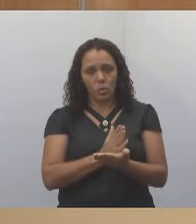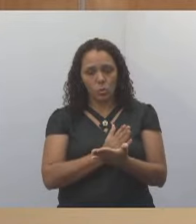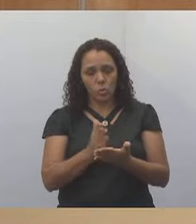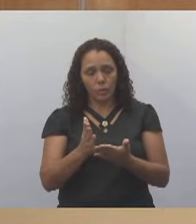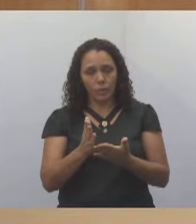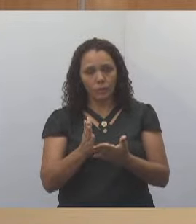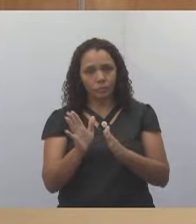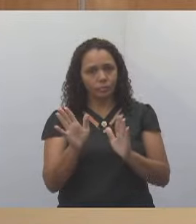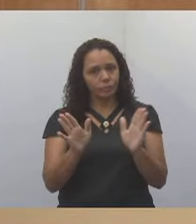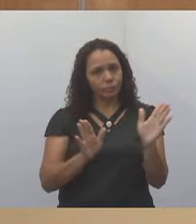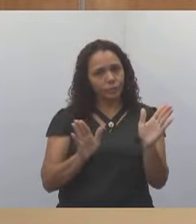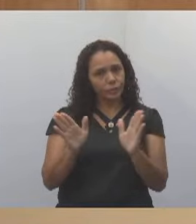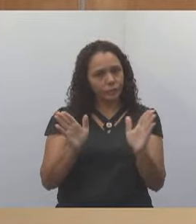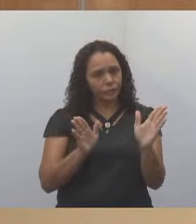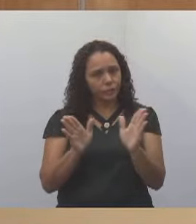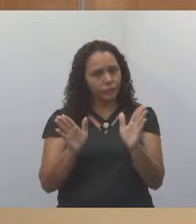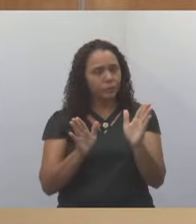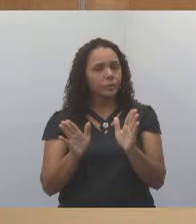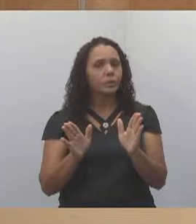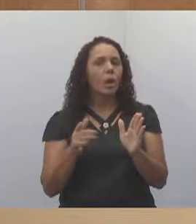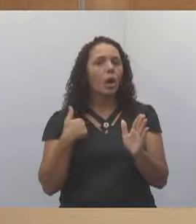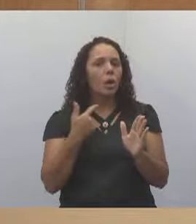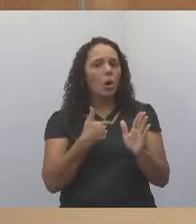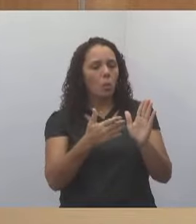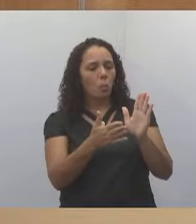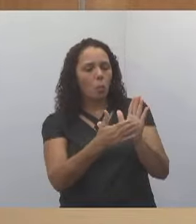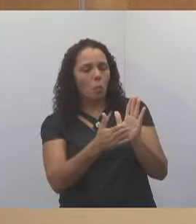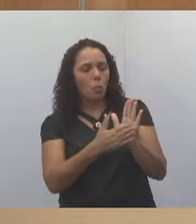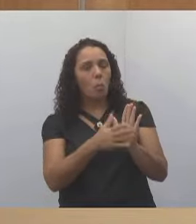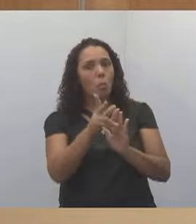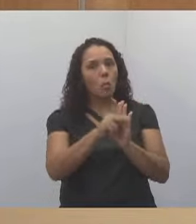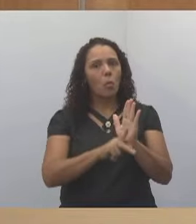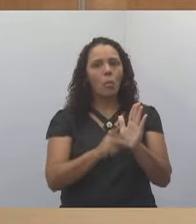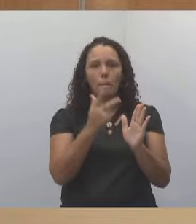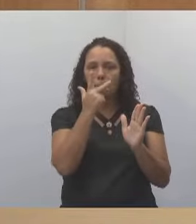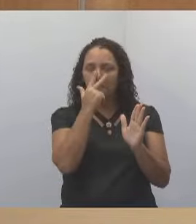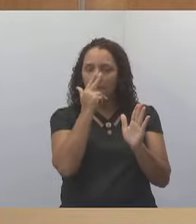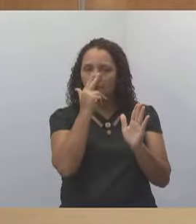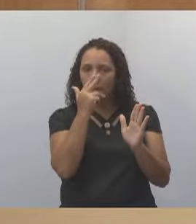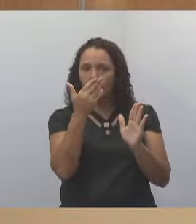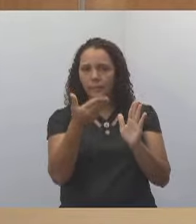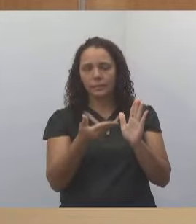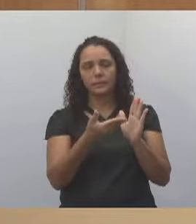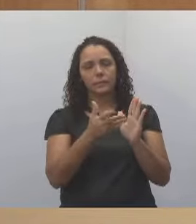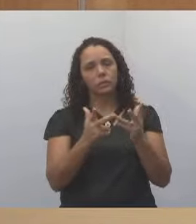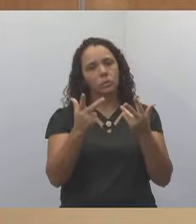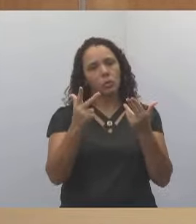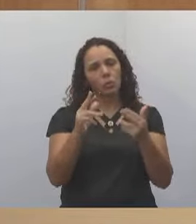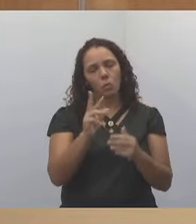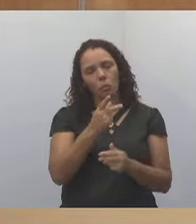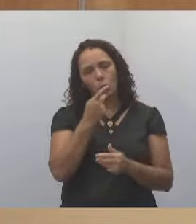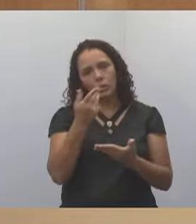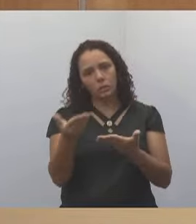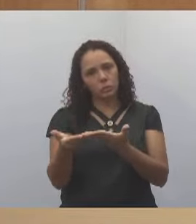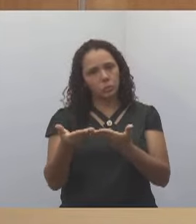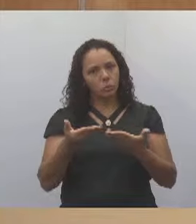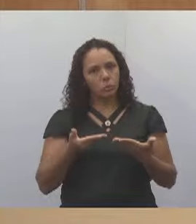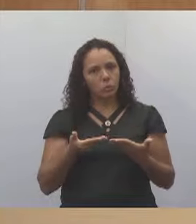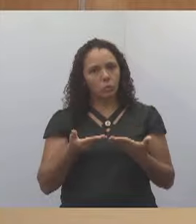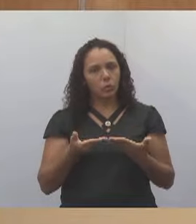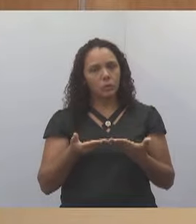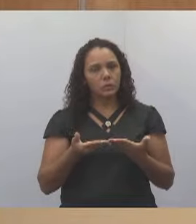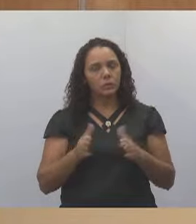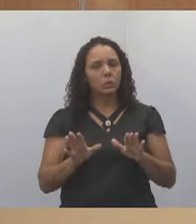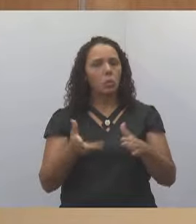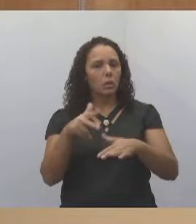legislatura nós propusemos um projeto semelhante, como o Hernani colocou quando ele utilizou